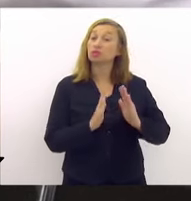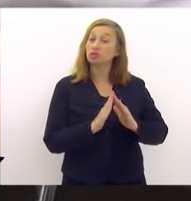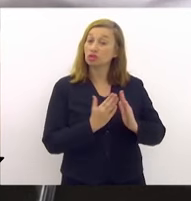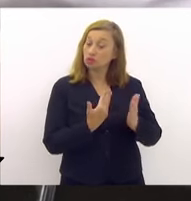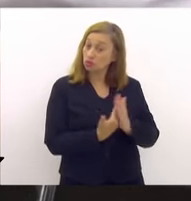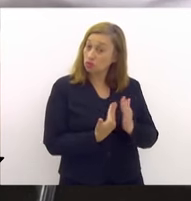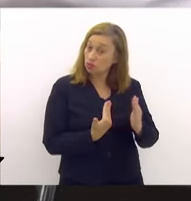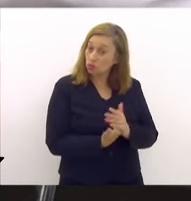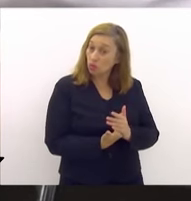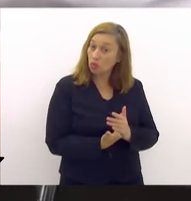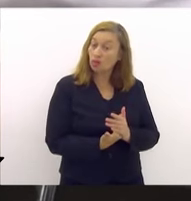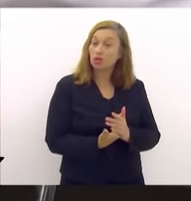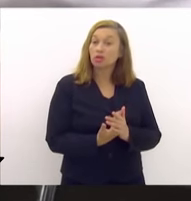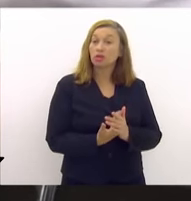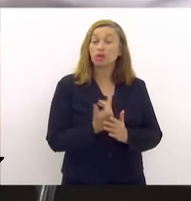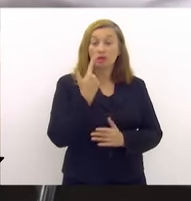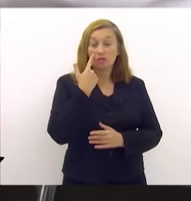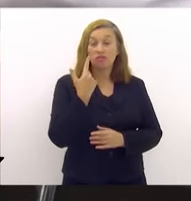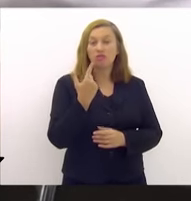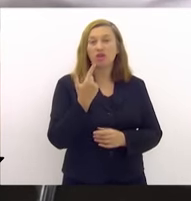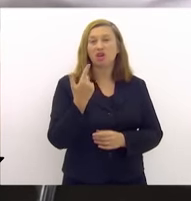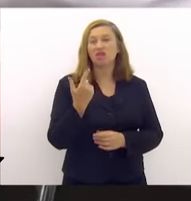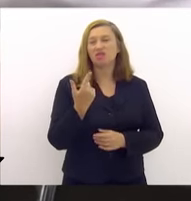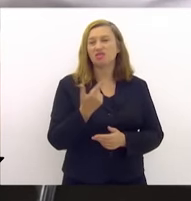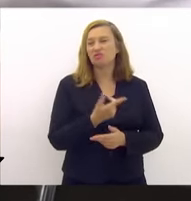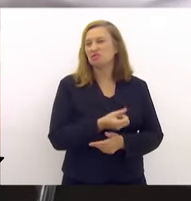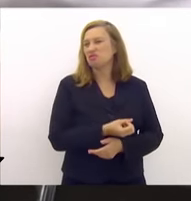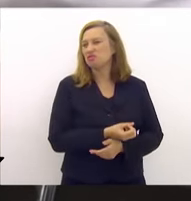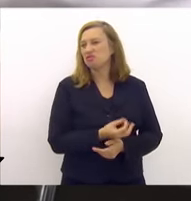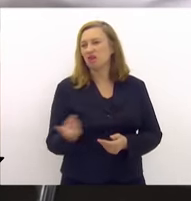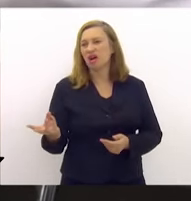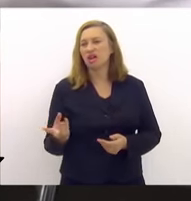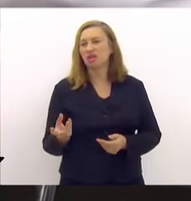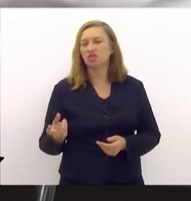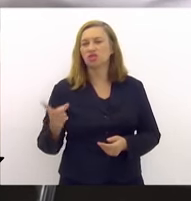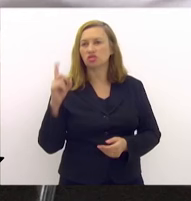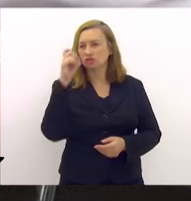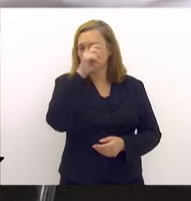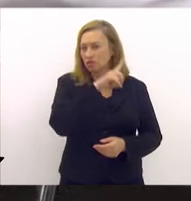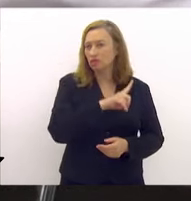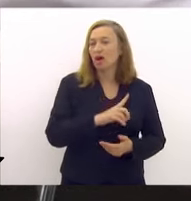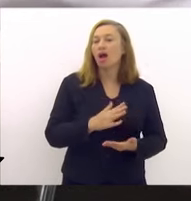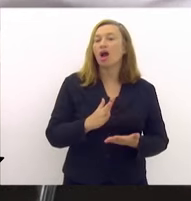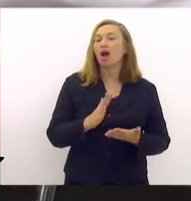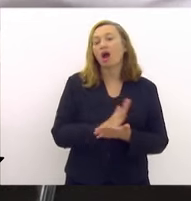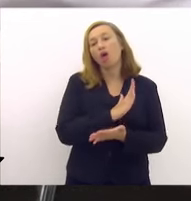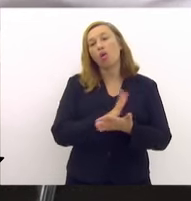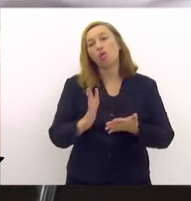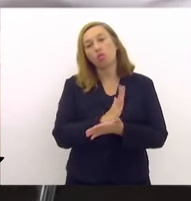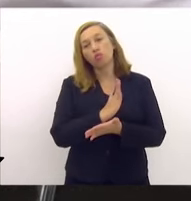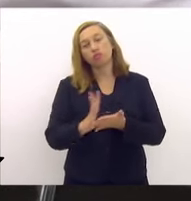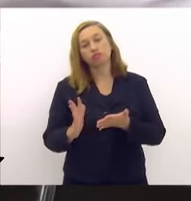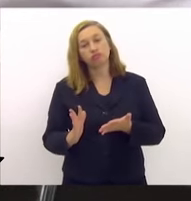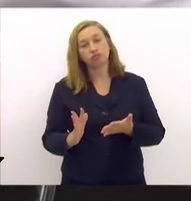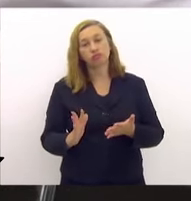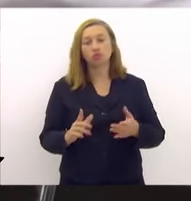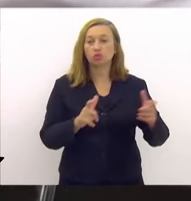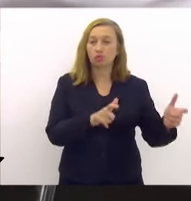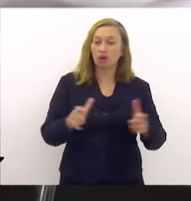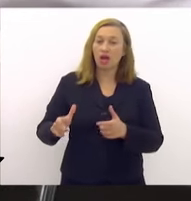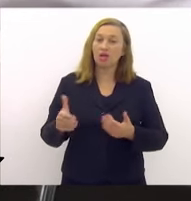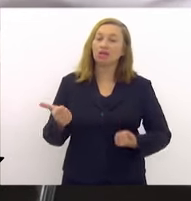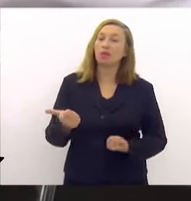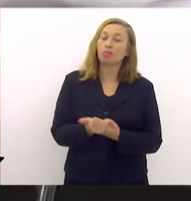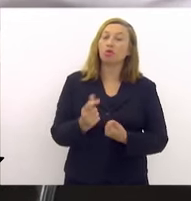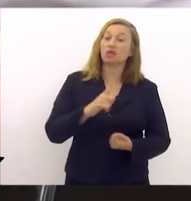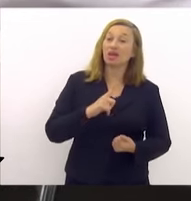escolas e se deparam com inúmeras dificuldades. Algumas redes municipais conseguem ofertar algum suporte, mas a grande